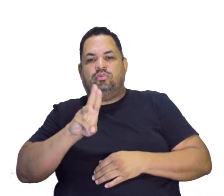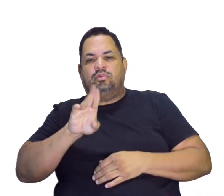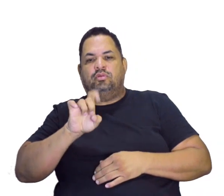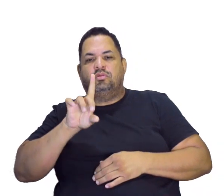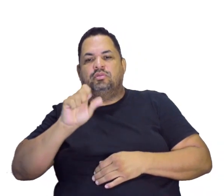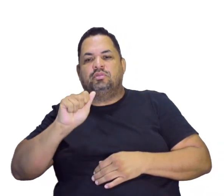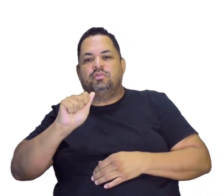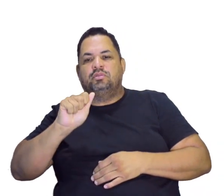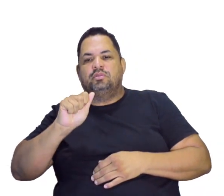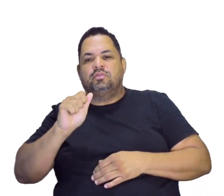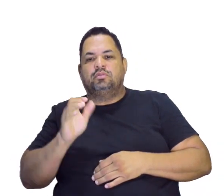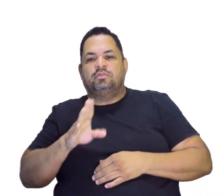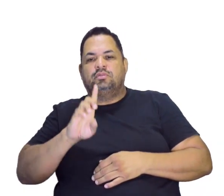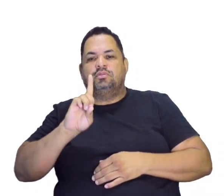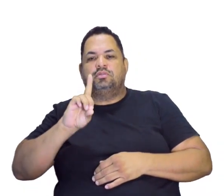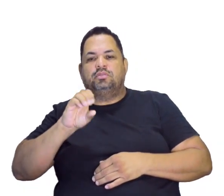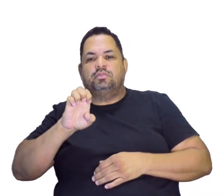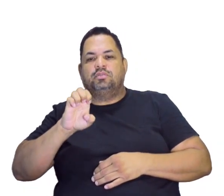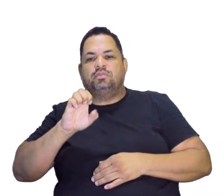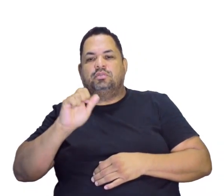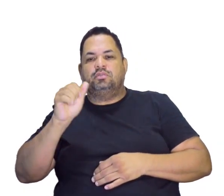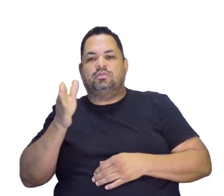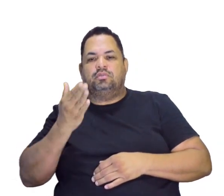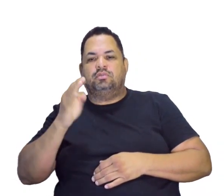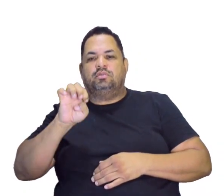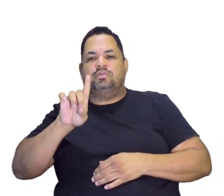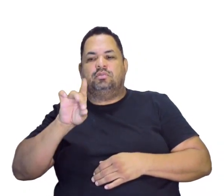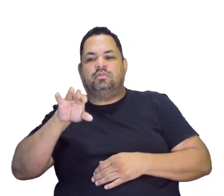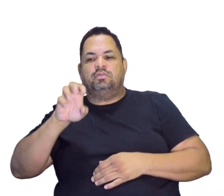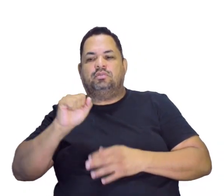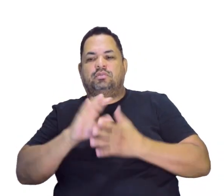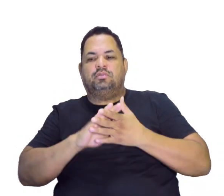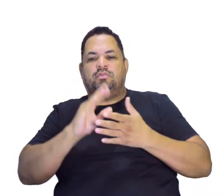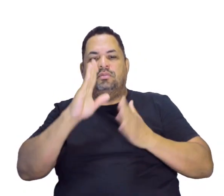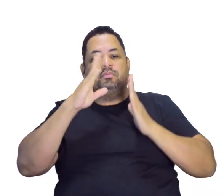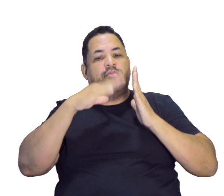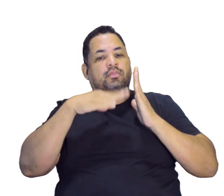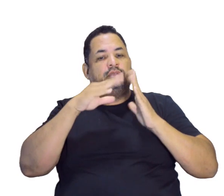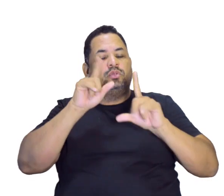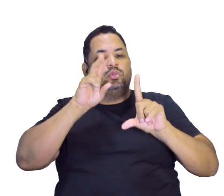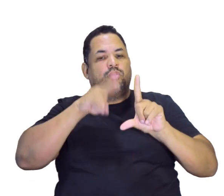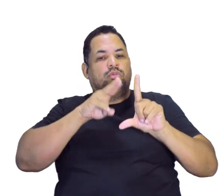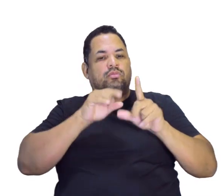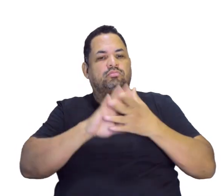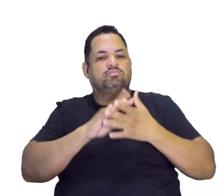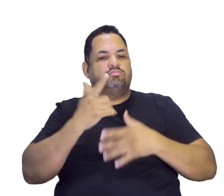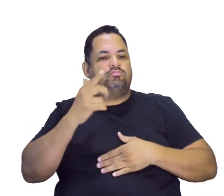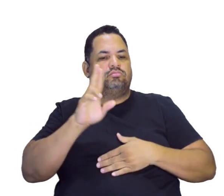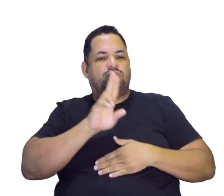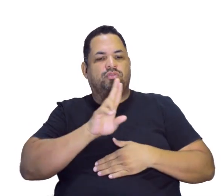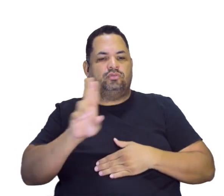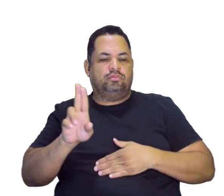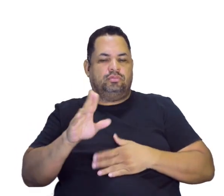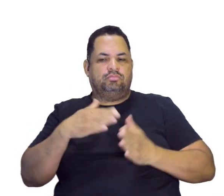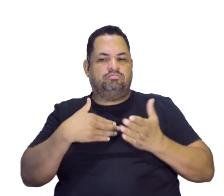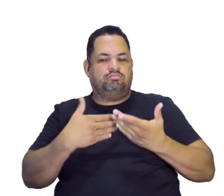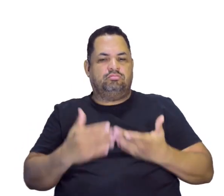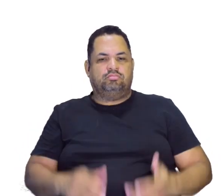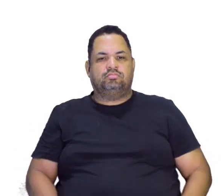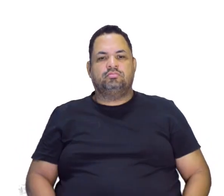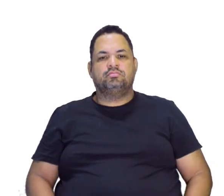Andrade que que ela fez ela fez este quadro não botou nome nem nada não tá bom o